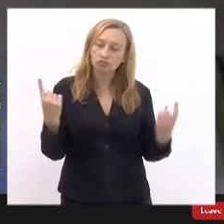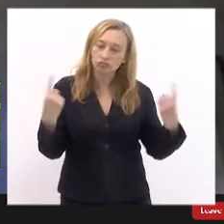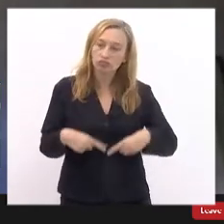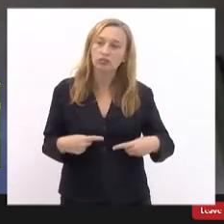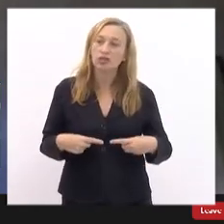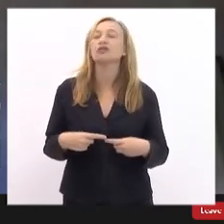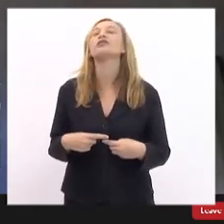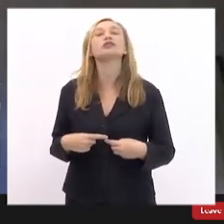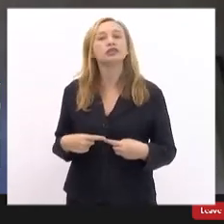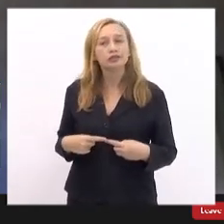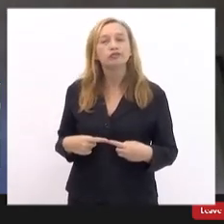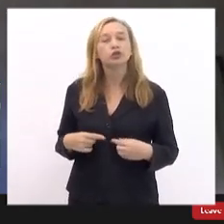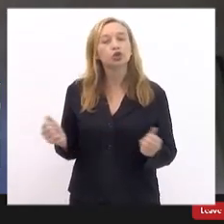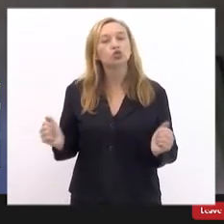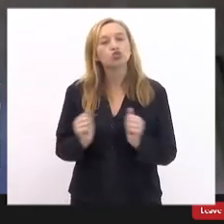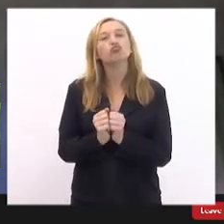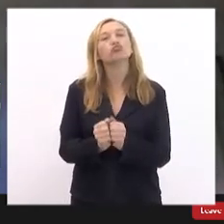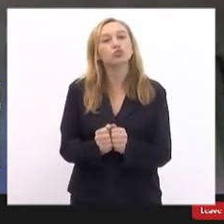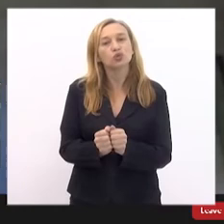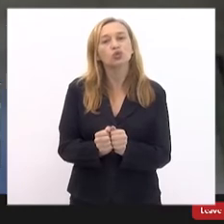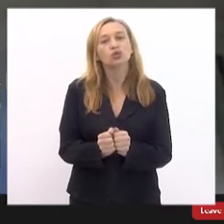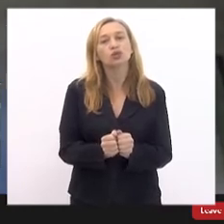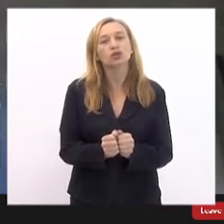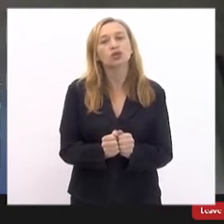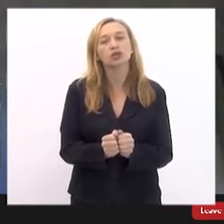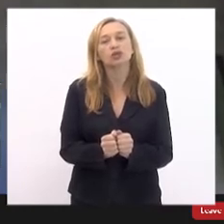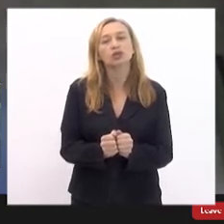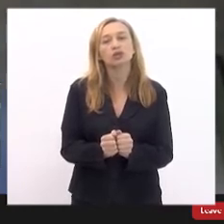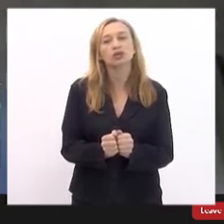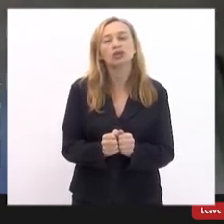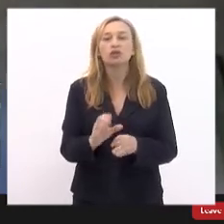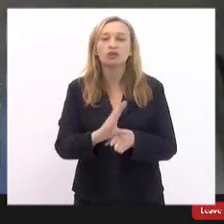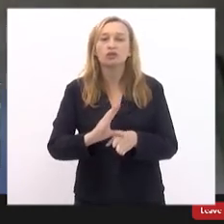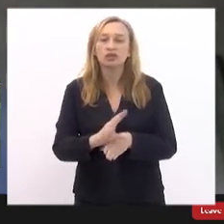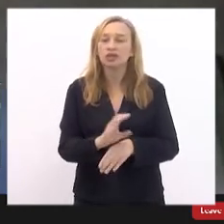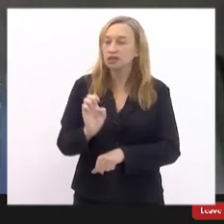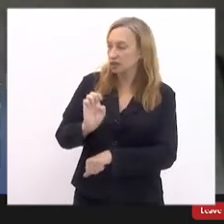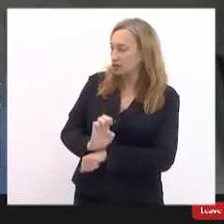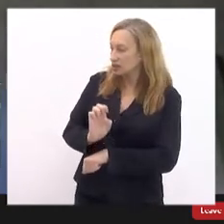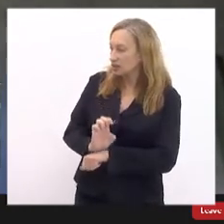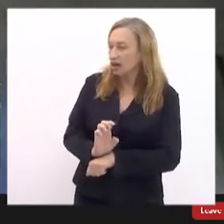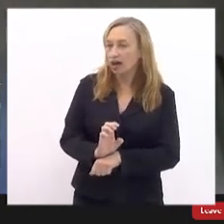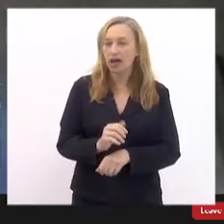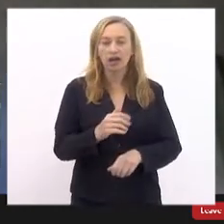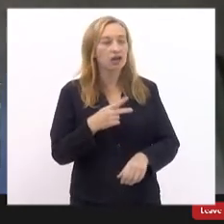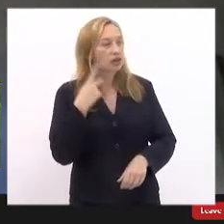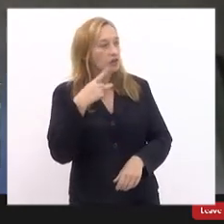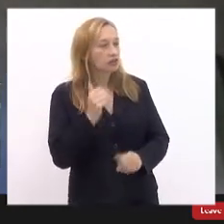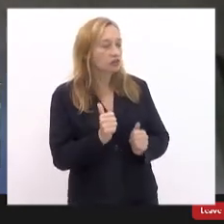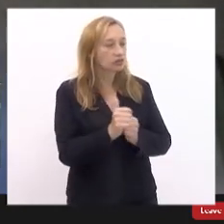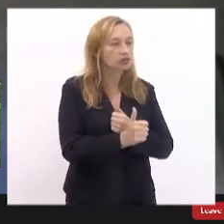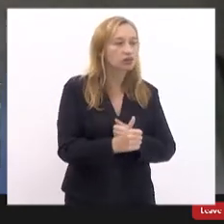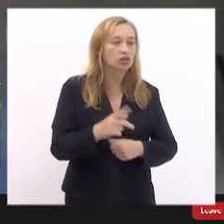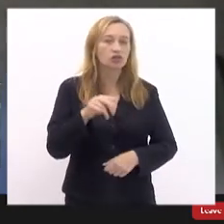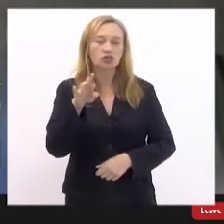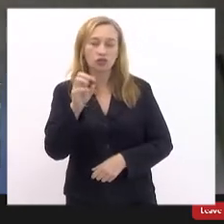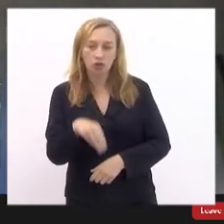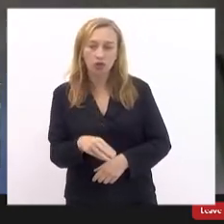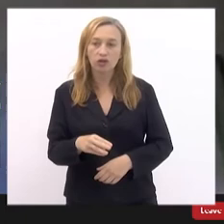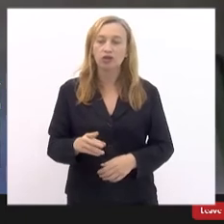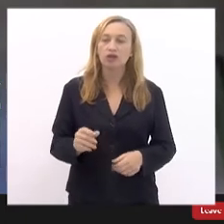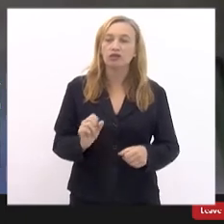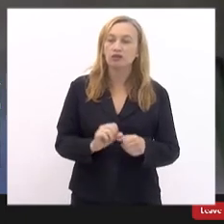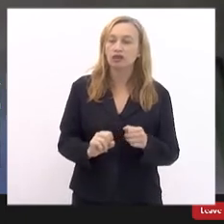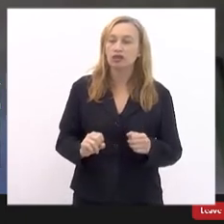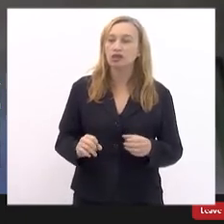desafio de juntos, Conselho Estadual, Frente Parlamentar e Fórum Estadual, fazer com